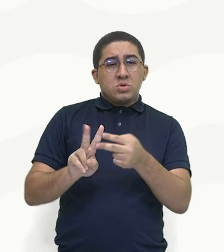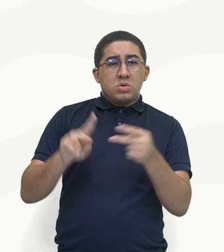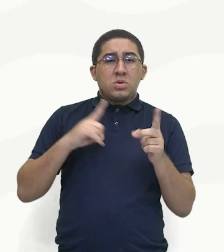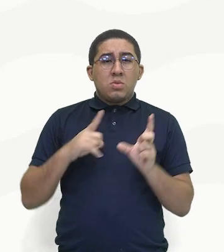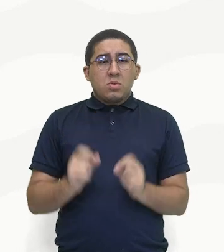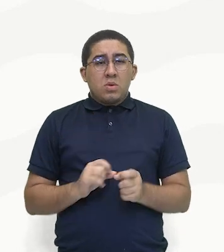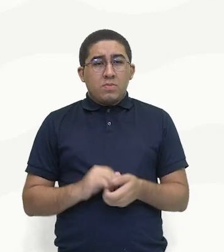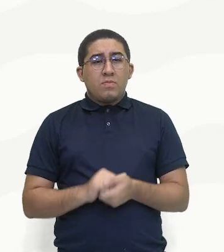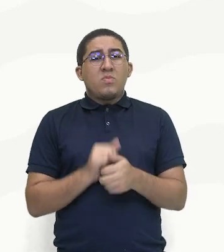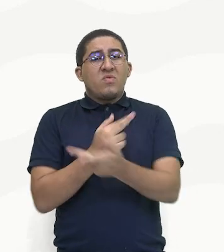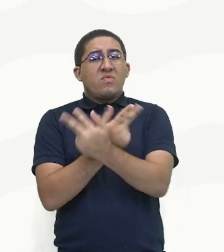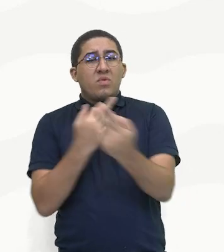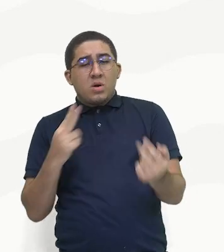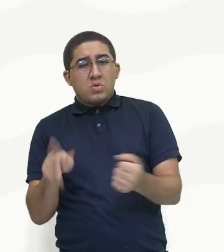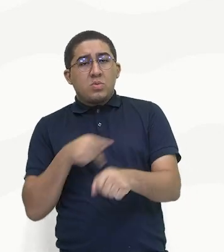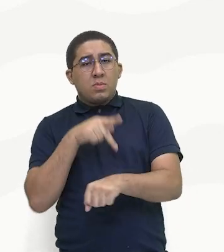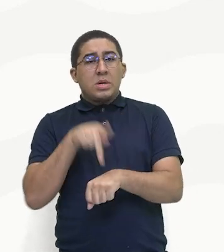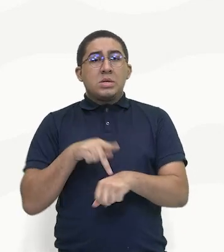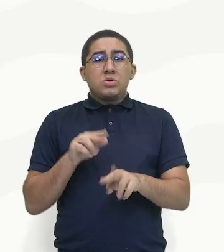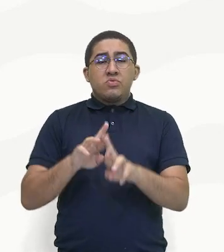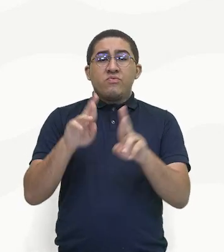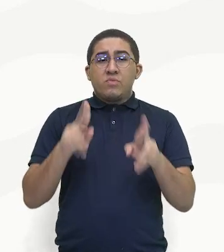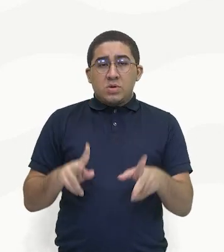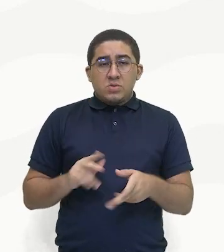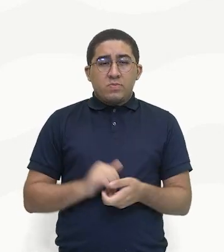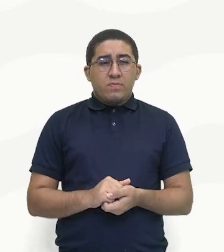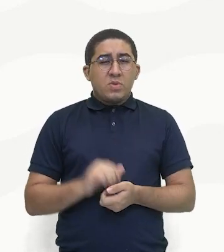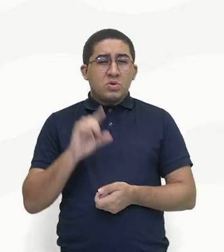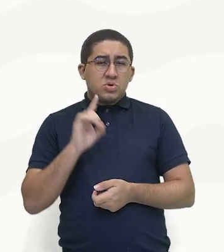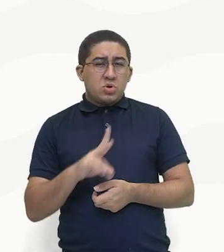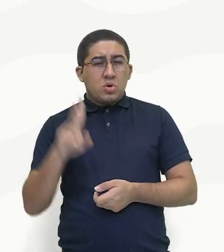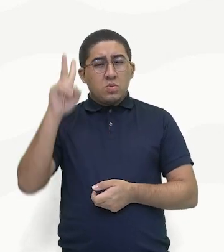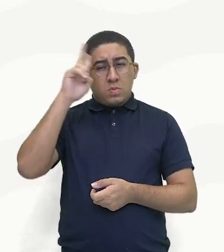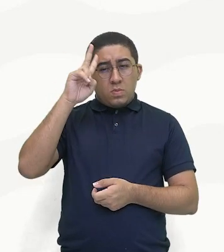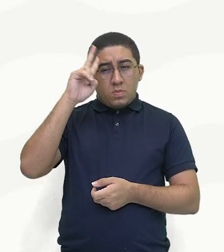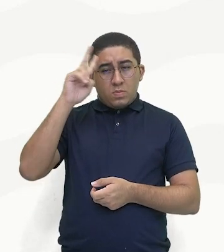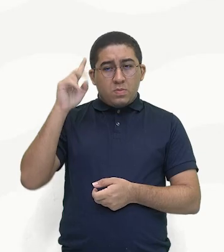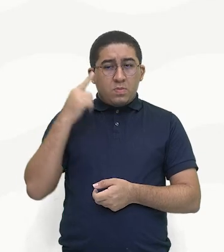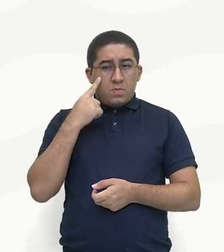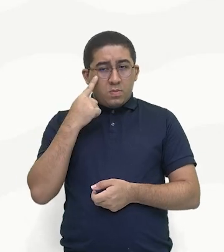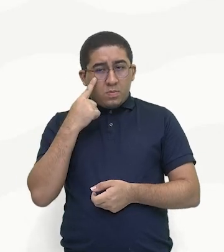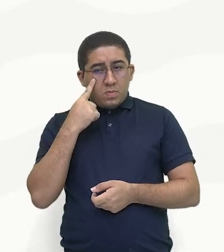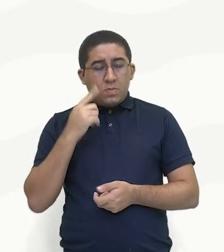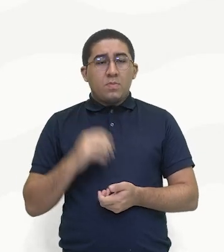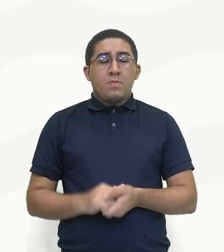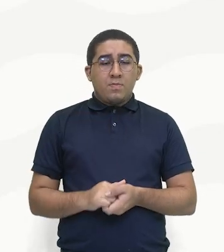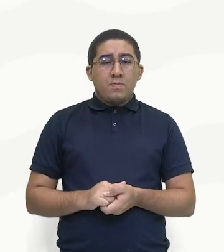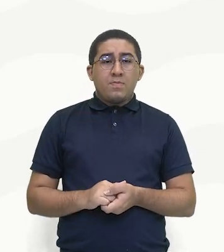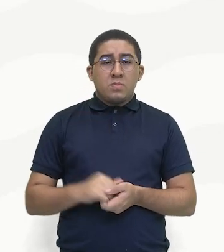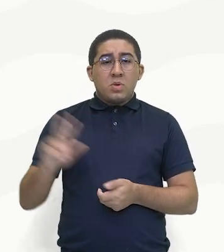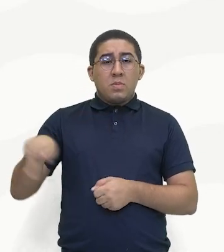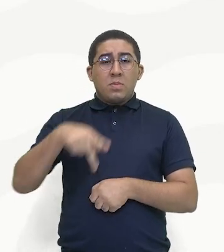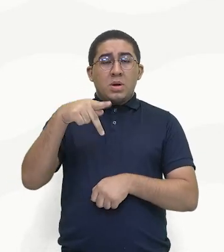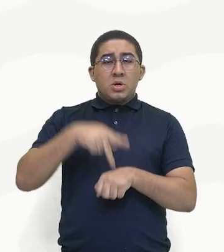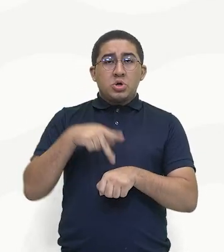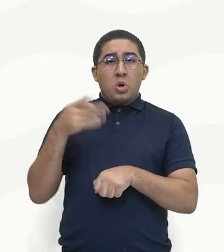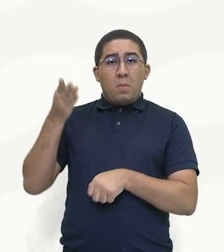perpassa vários países diferentes. Eu quero só destacar aqui o território da Bolívia, que tem mais